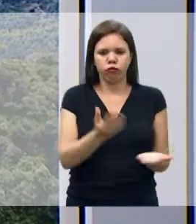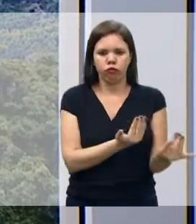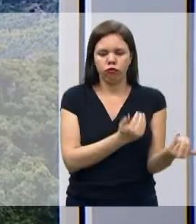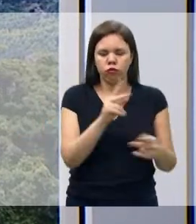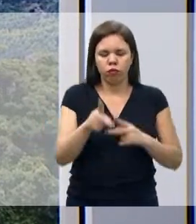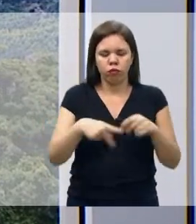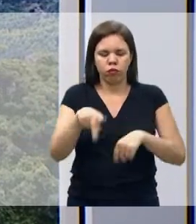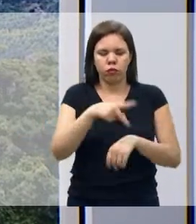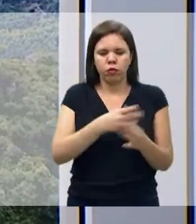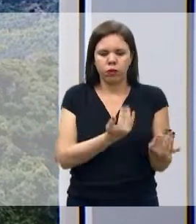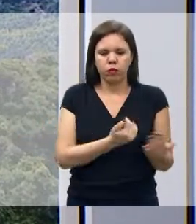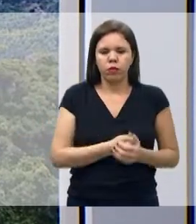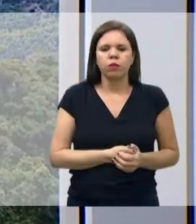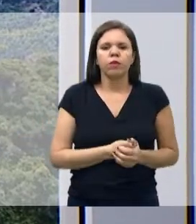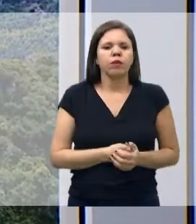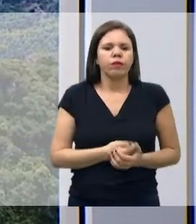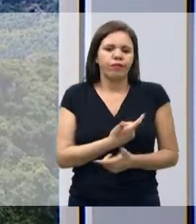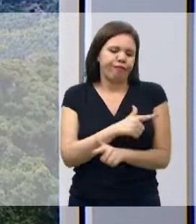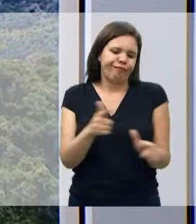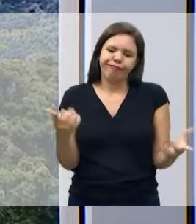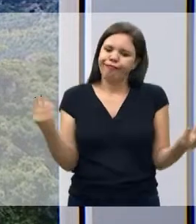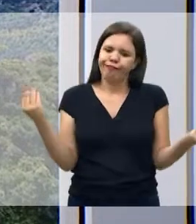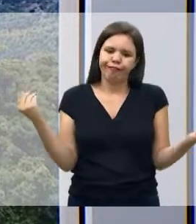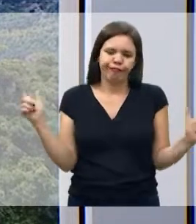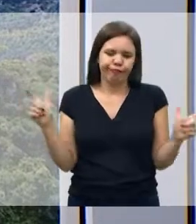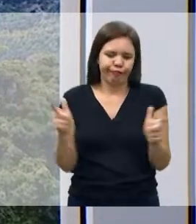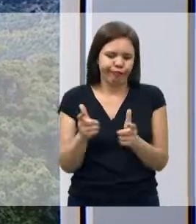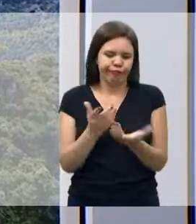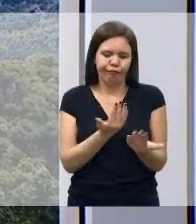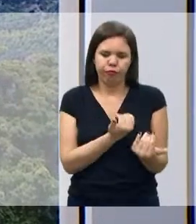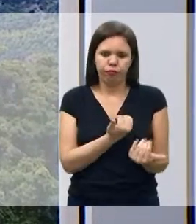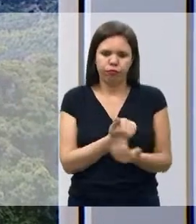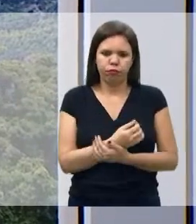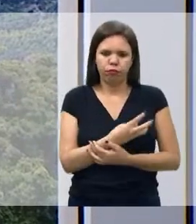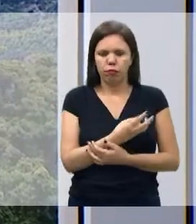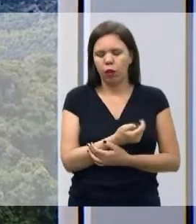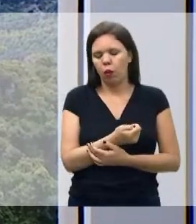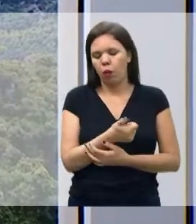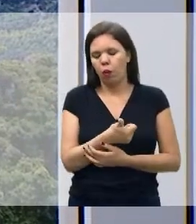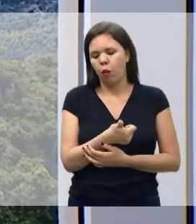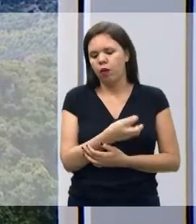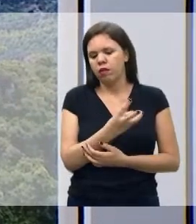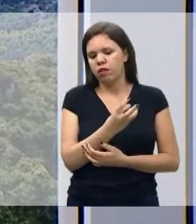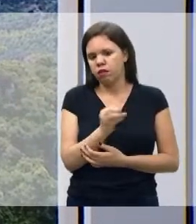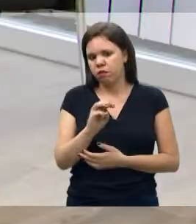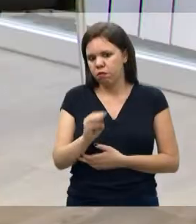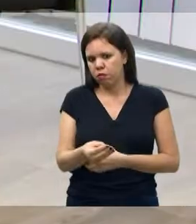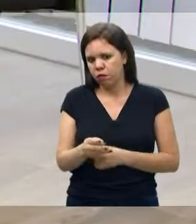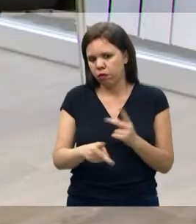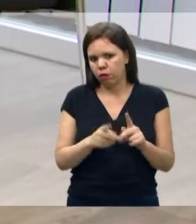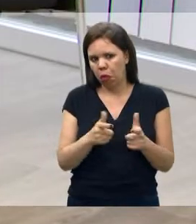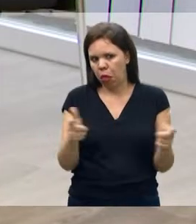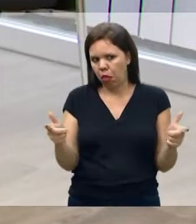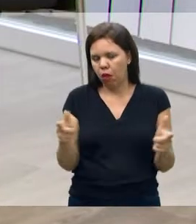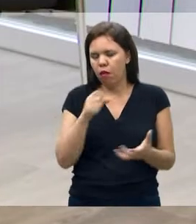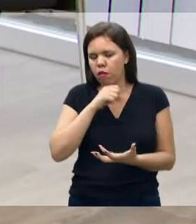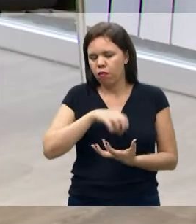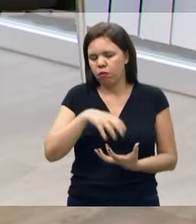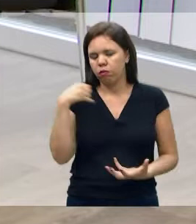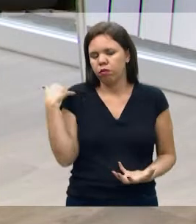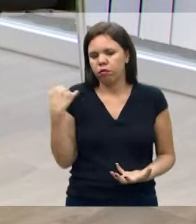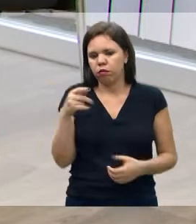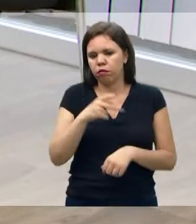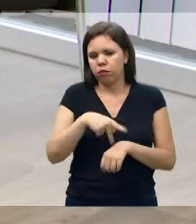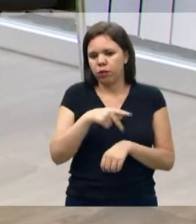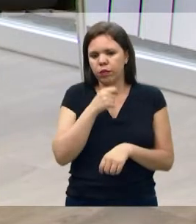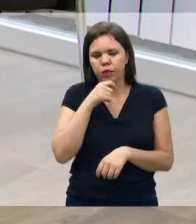de jovens e já não é tanto assim, né? Um grupo de quase 30 milhões é bastante expressivo no país, mas ainda